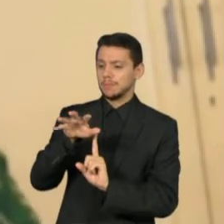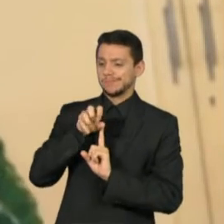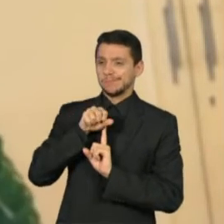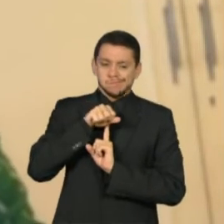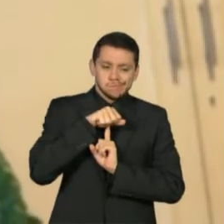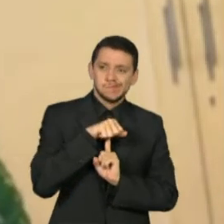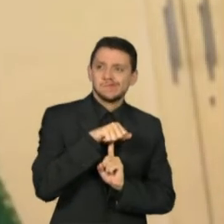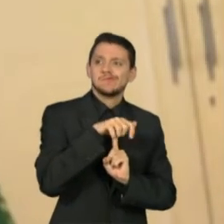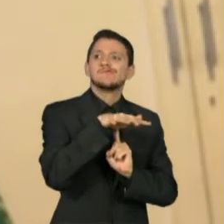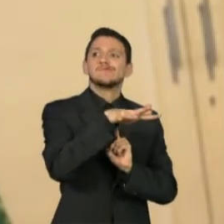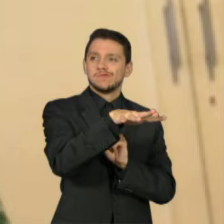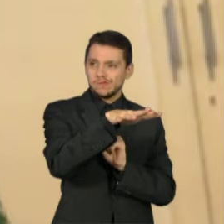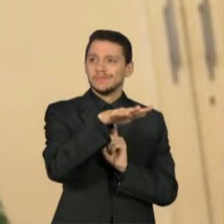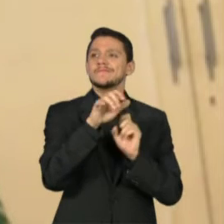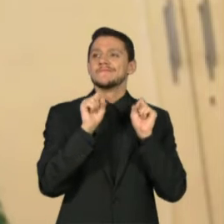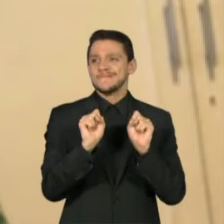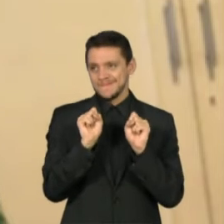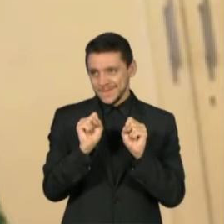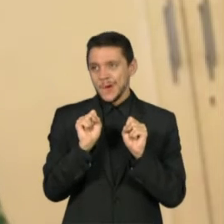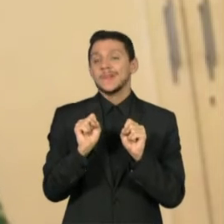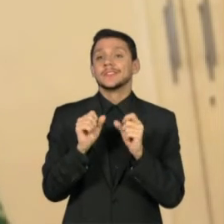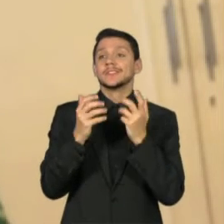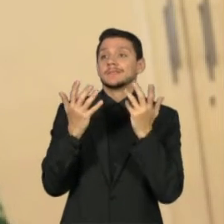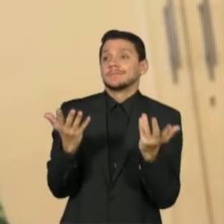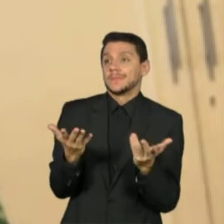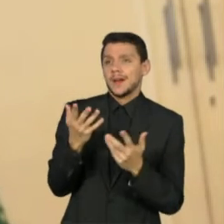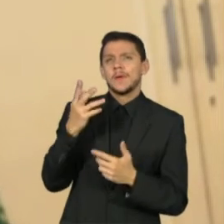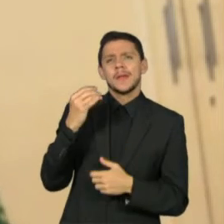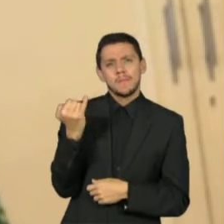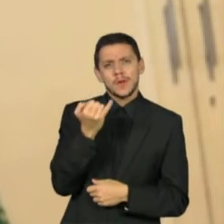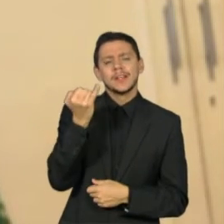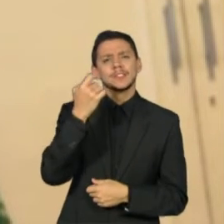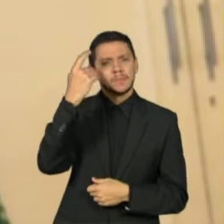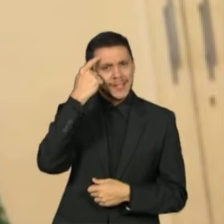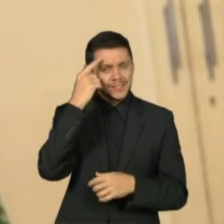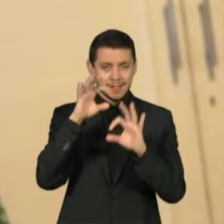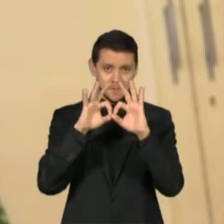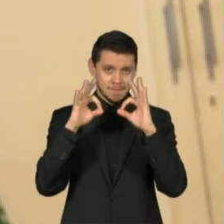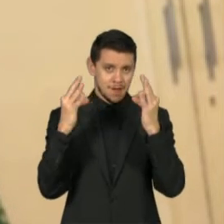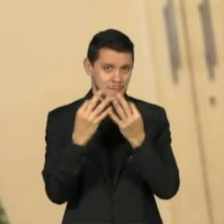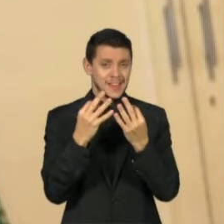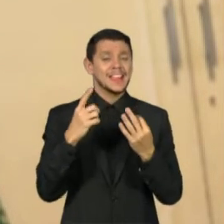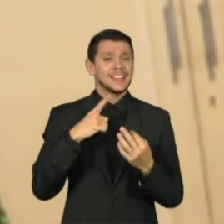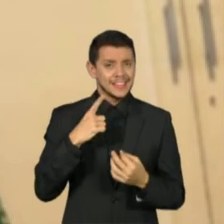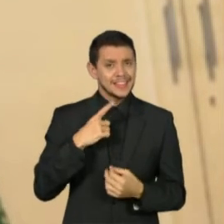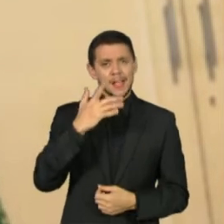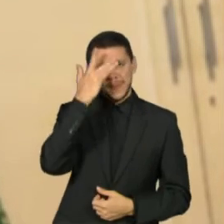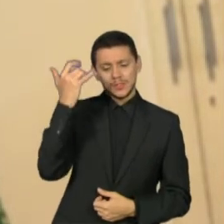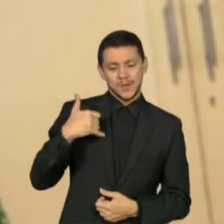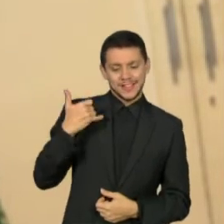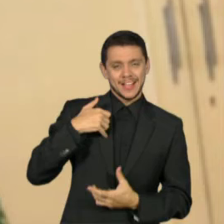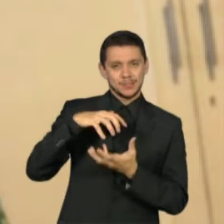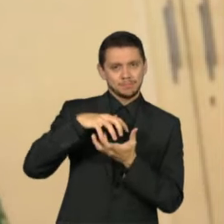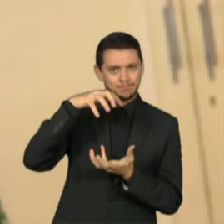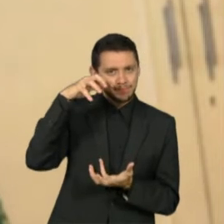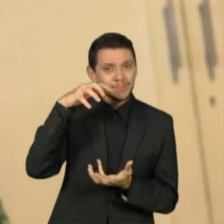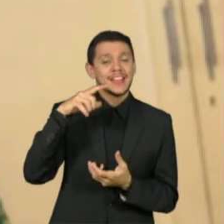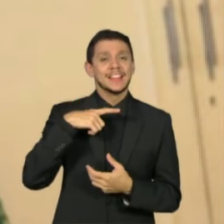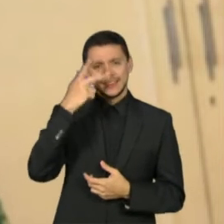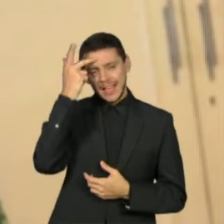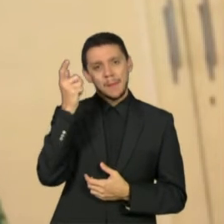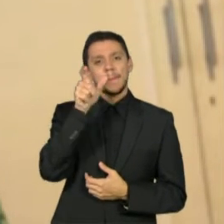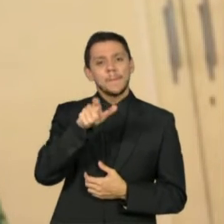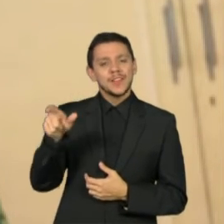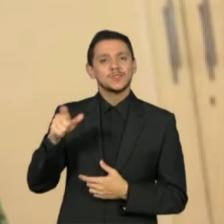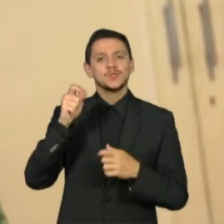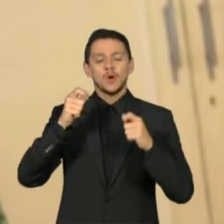vírus. Então, lembrar que as famílias têm idosos, muitas famílias têm pacientes que nós chamamos de imunodeprimido, que